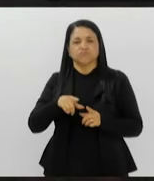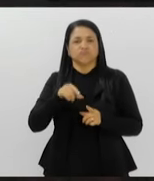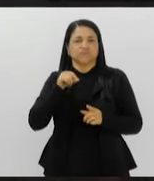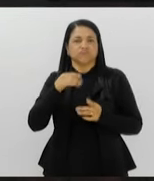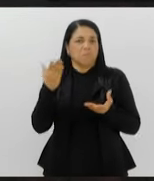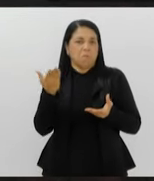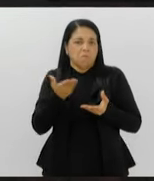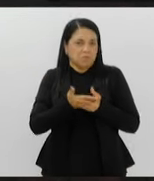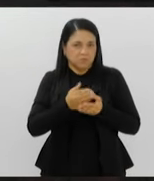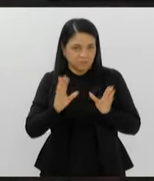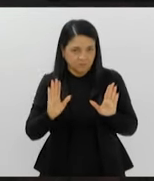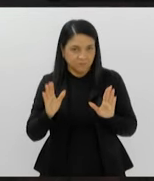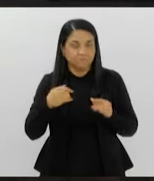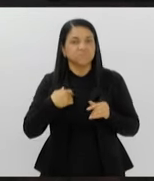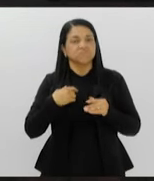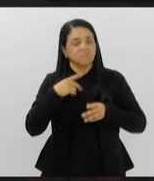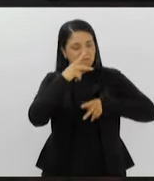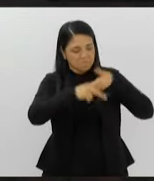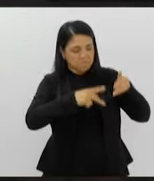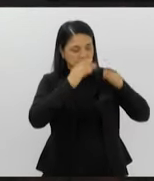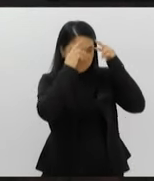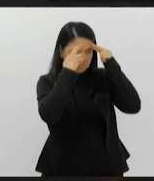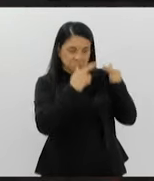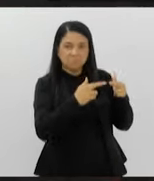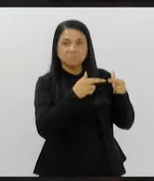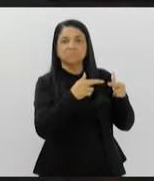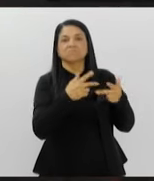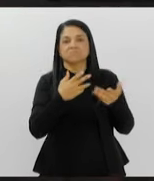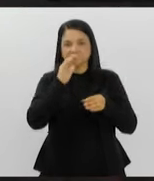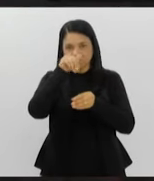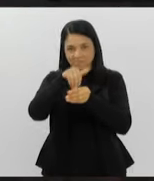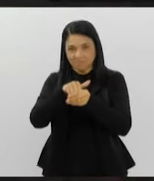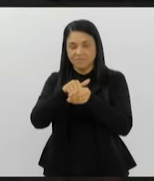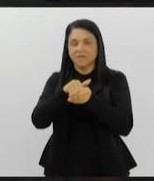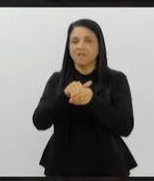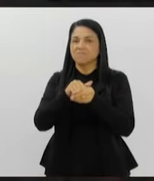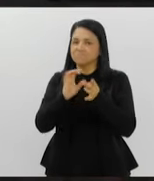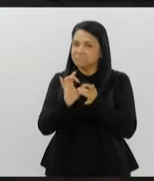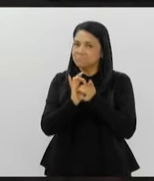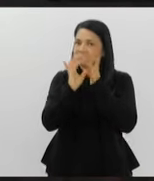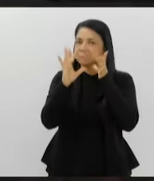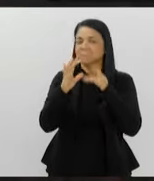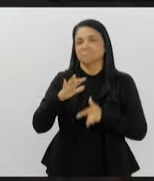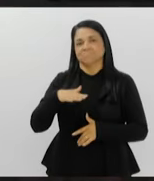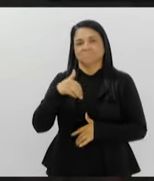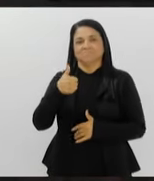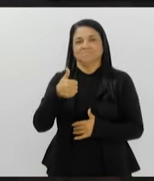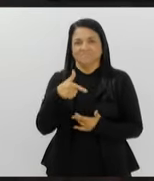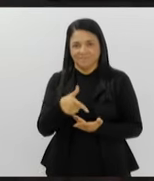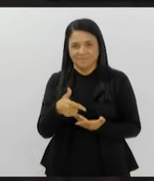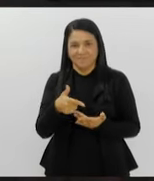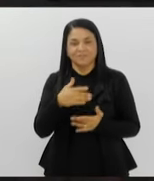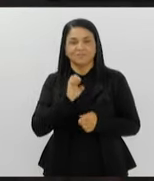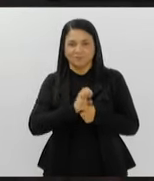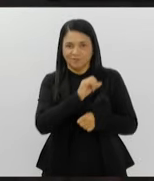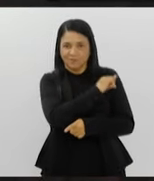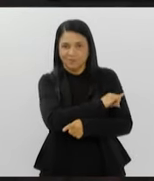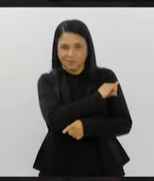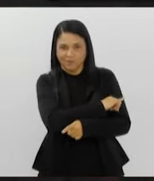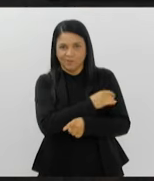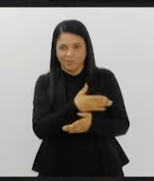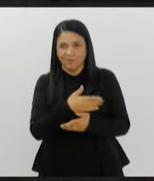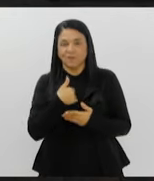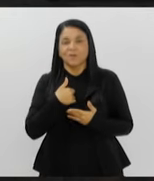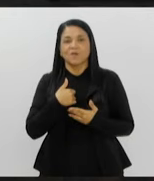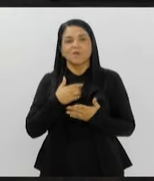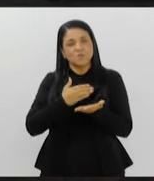do voto popular. Muito bonita a sua atitude, isso engrandece a democracia do Estado do Rio de Janeiro. Tá? Seja bem-vindo. Eu falei